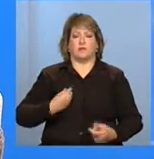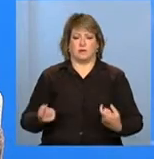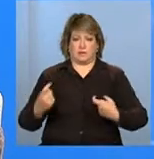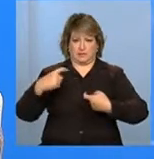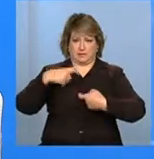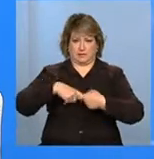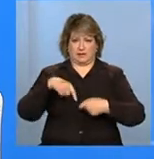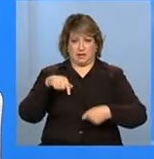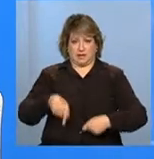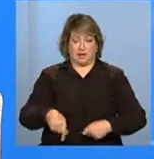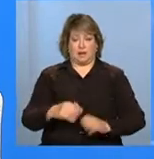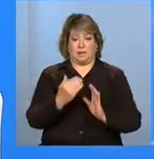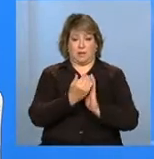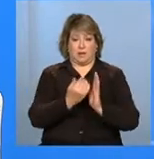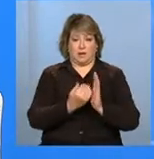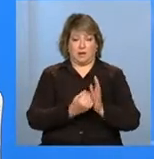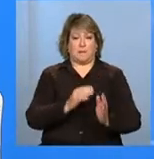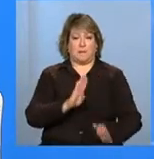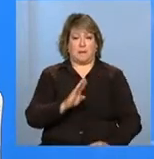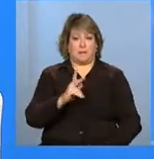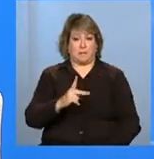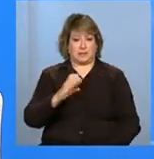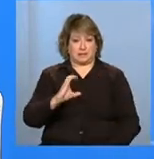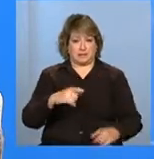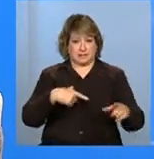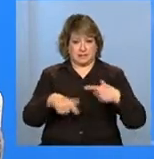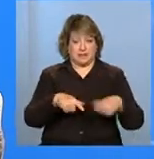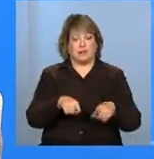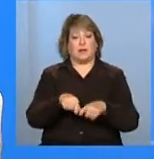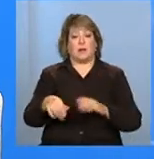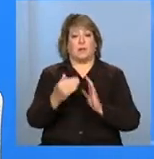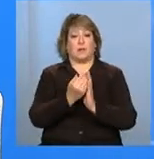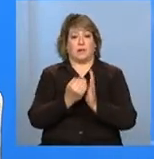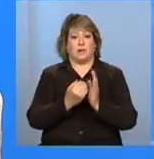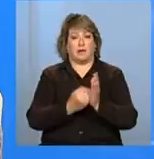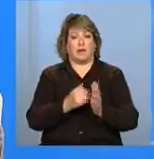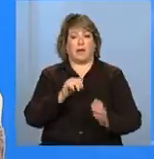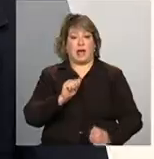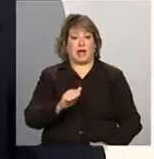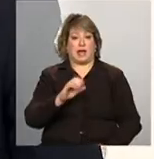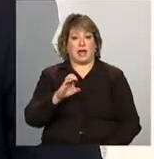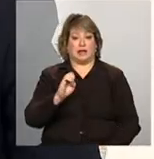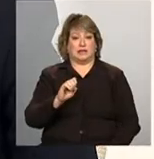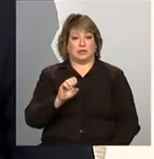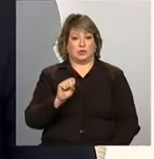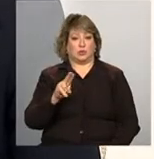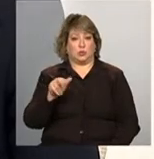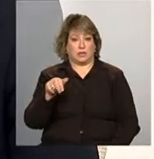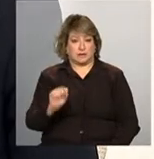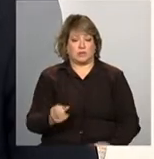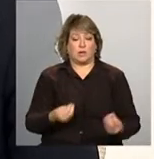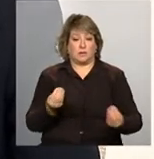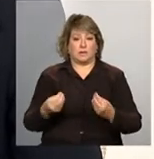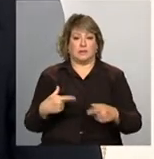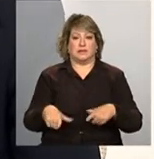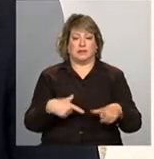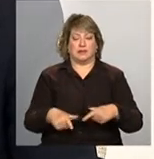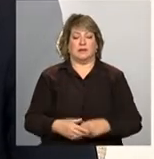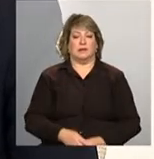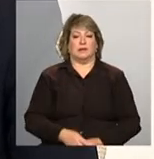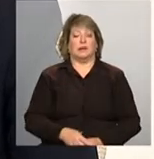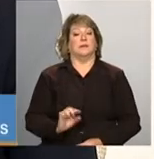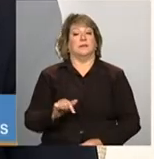o programa BPC Trabalho e o programa Acessuas Trabalho? Ok. Nós tivemos uma noção nesses